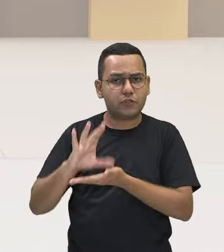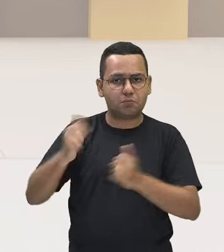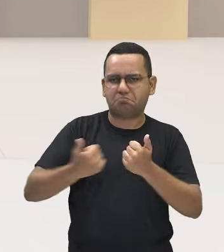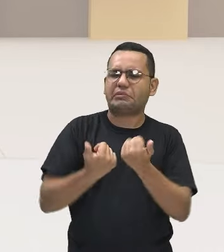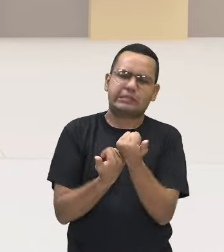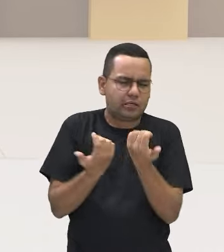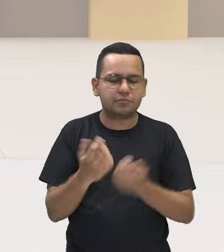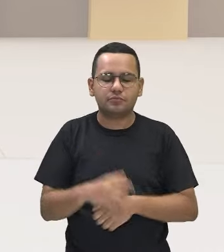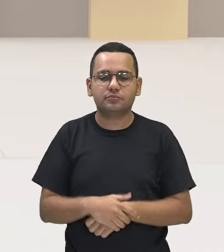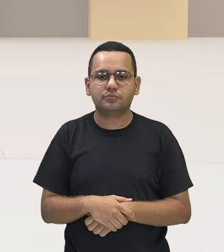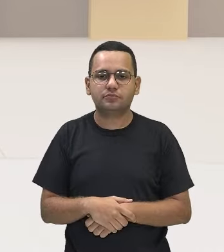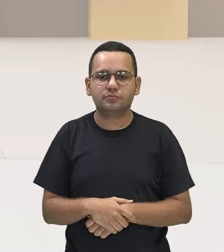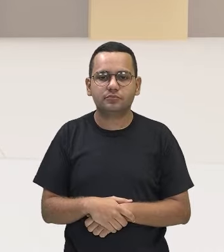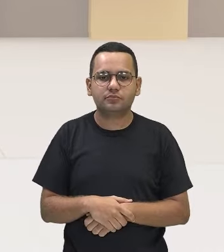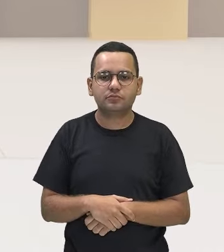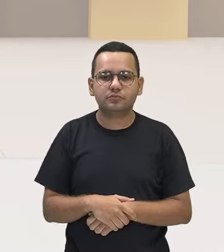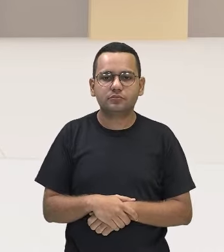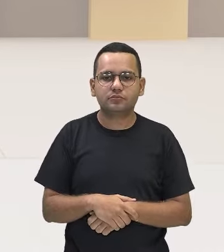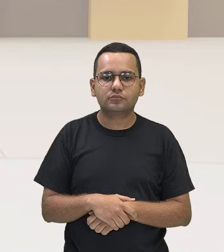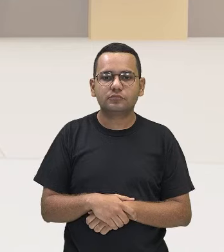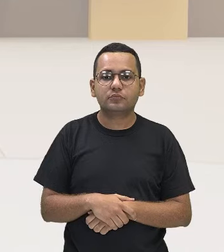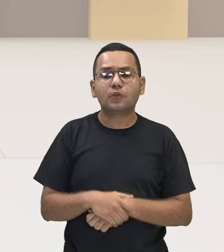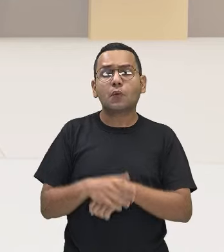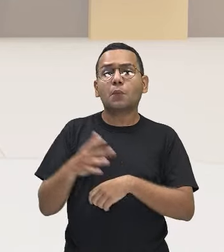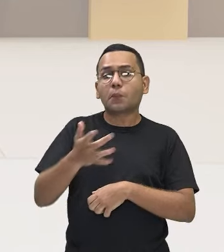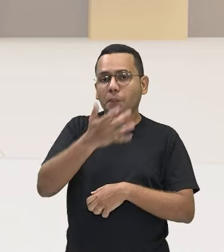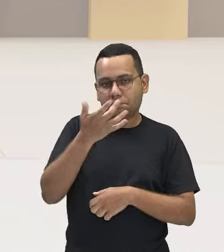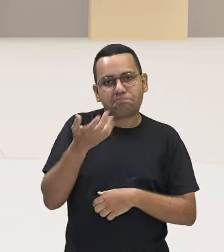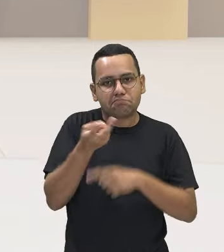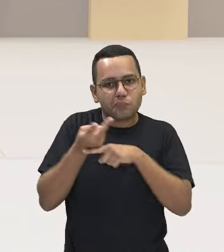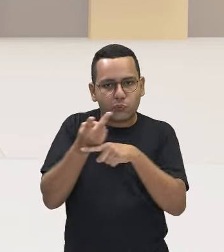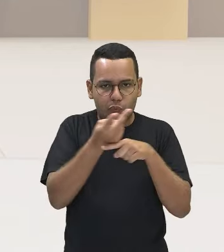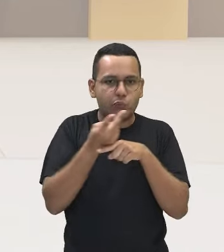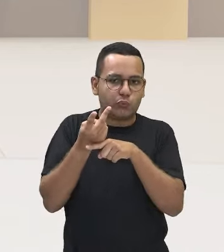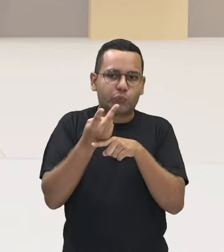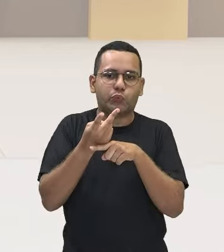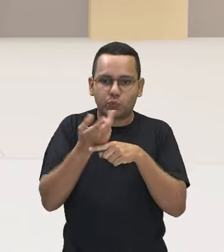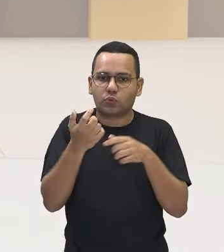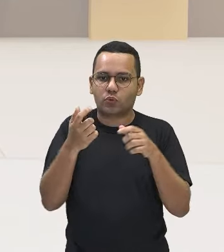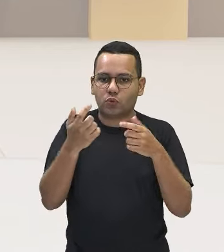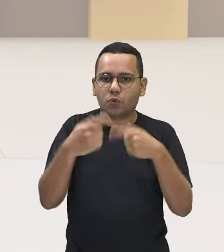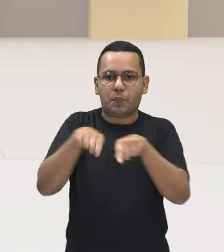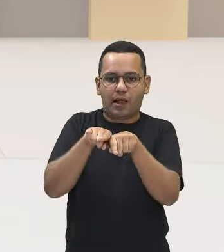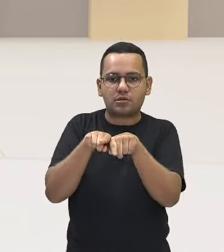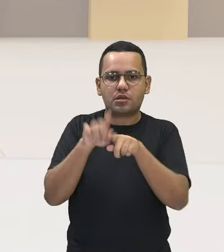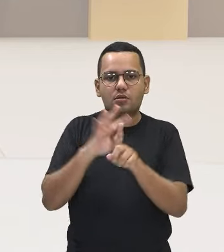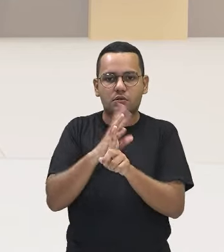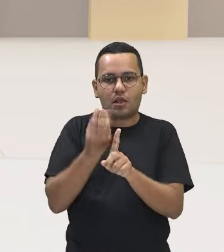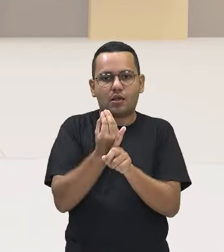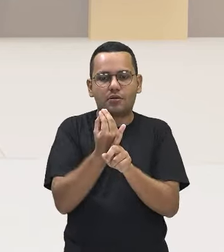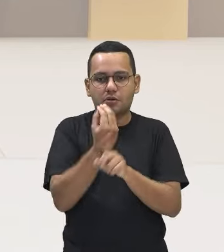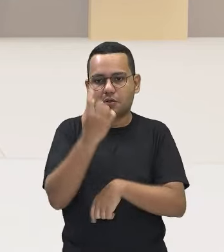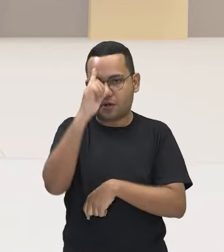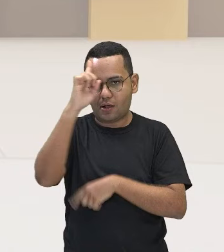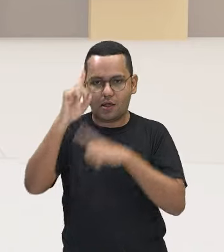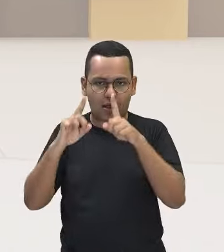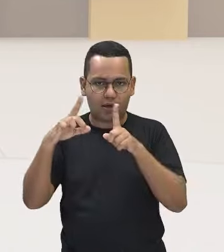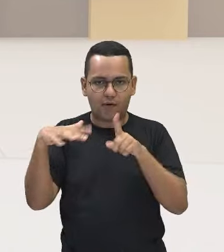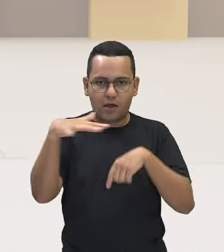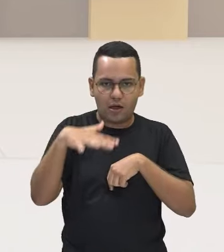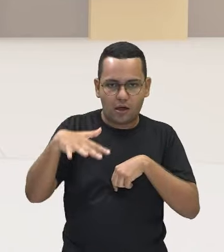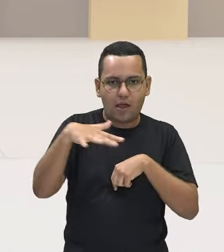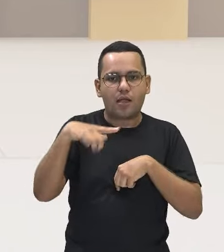artistas criativos e possíveis investidores para agregar valor ao seu projeto. Sempre vai